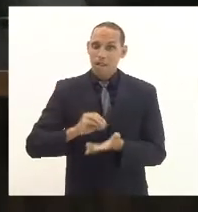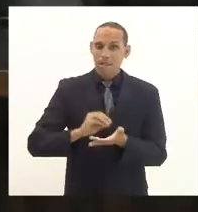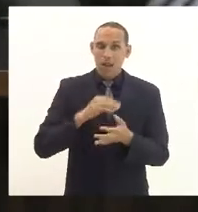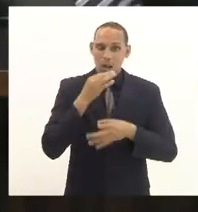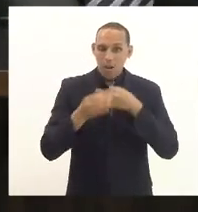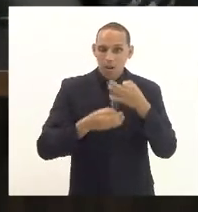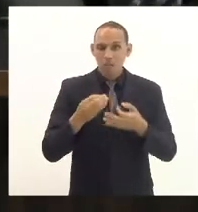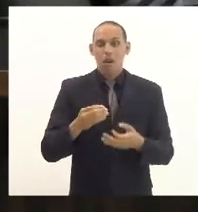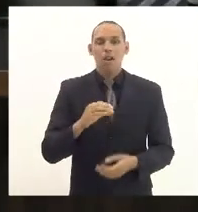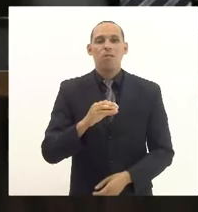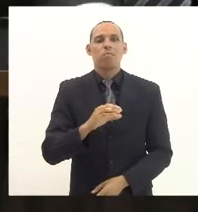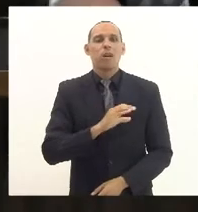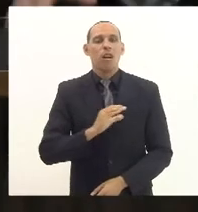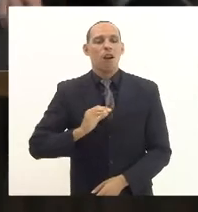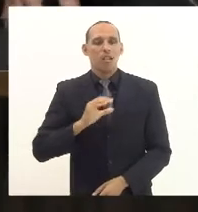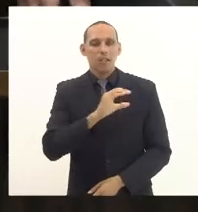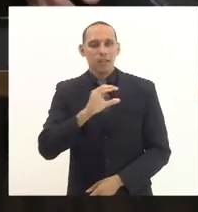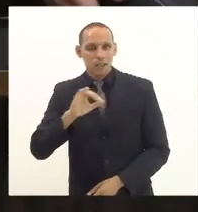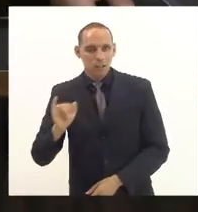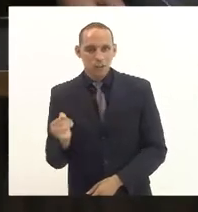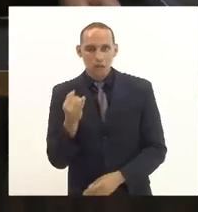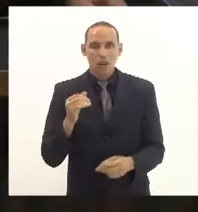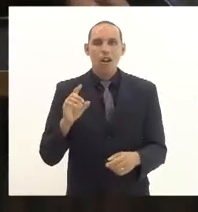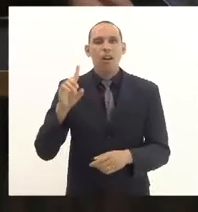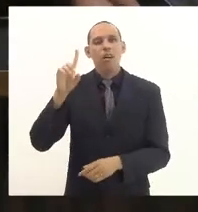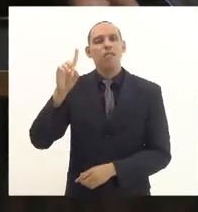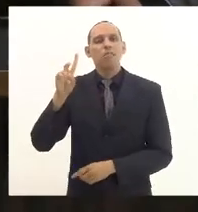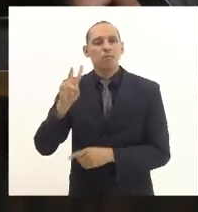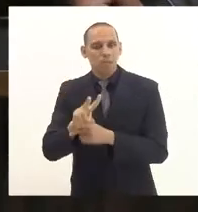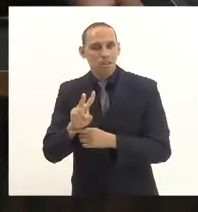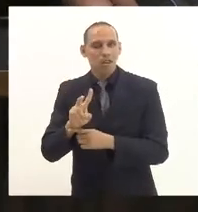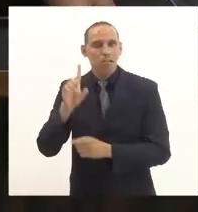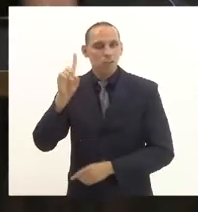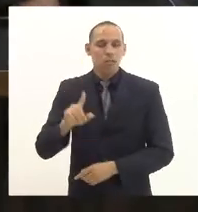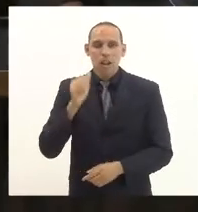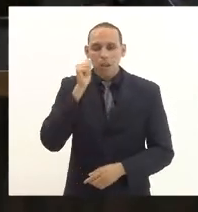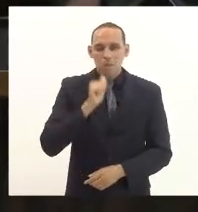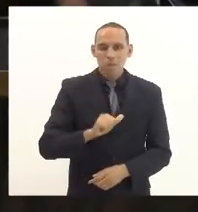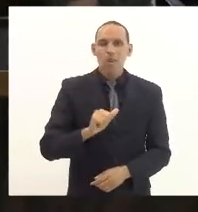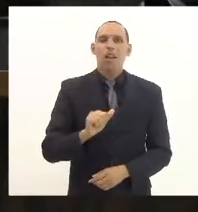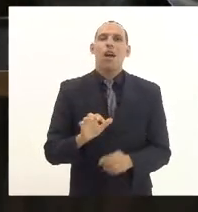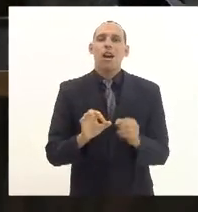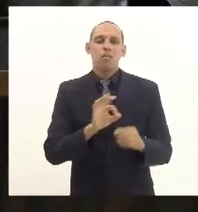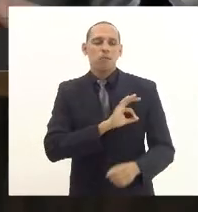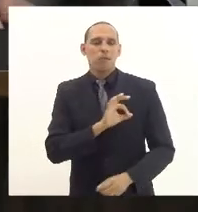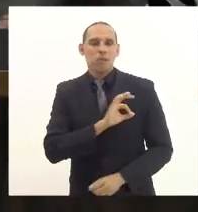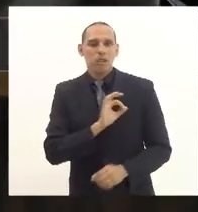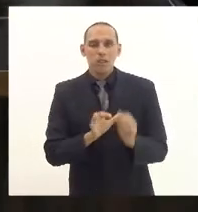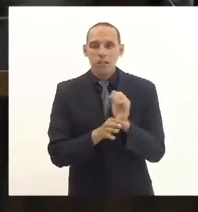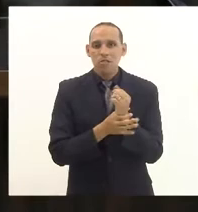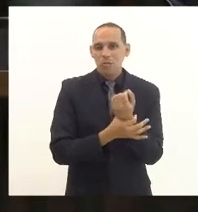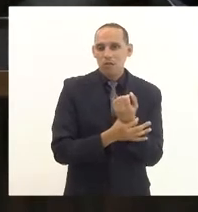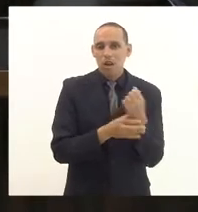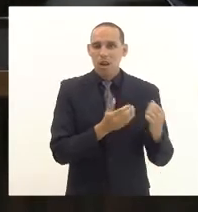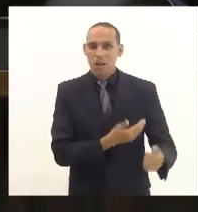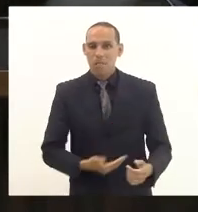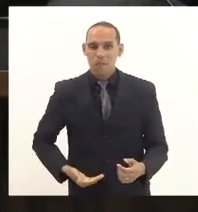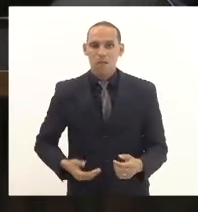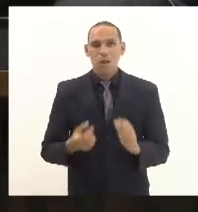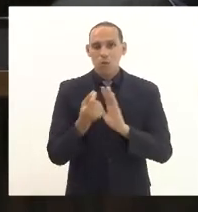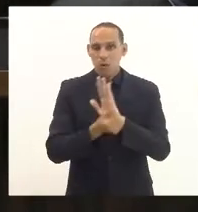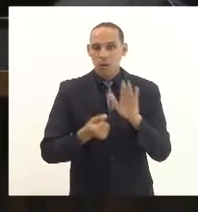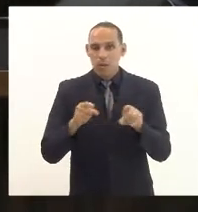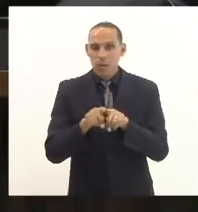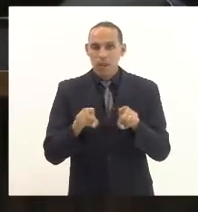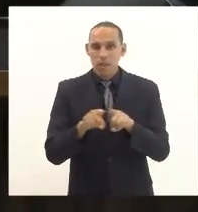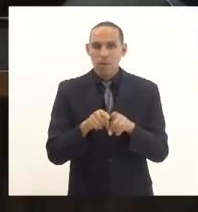Constituição e Justiça, Defesa do Direito da Mulher, Segurança Pública, Assunto de Polícia, Ciência, Tecnologia e Orçamento. Para emitir parecer pela